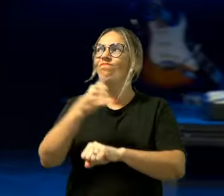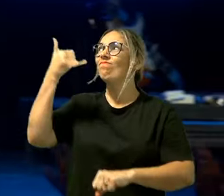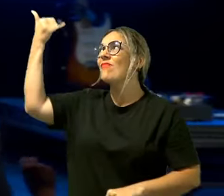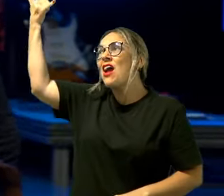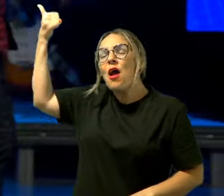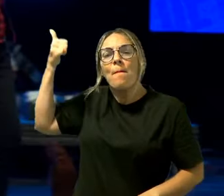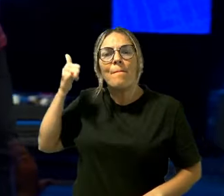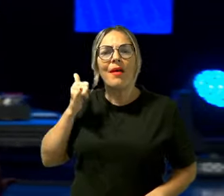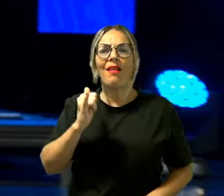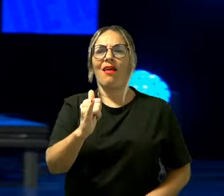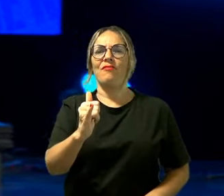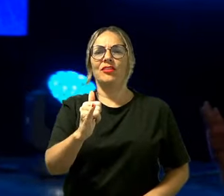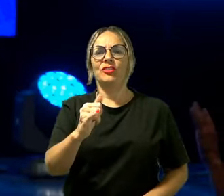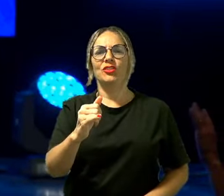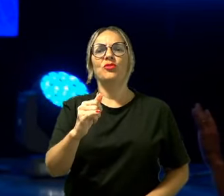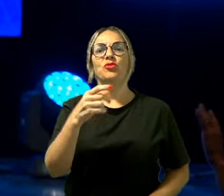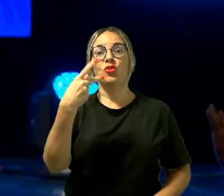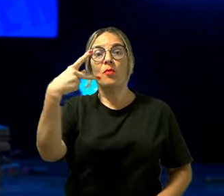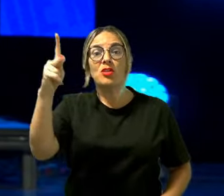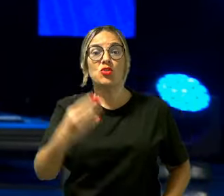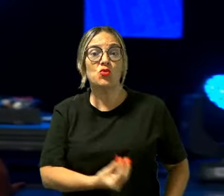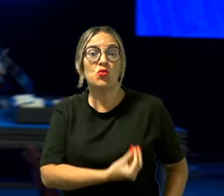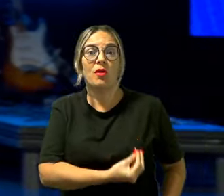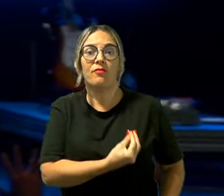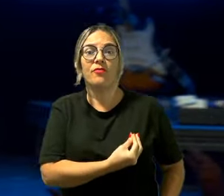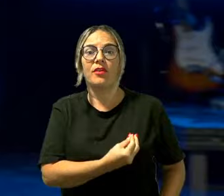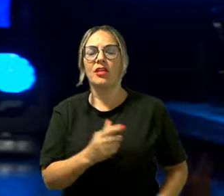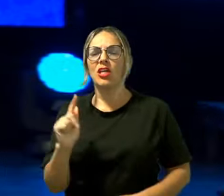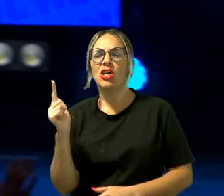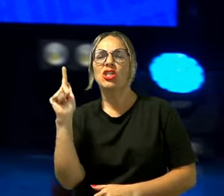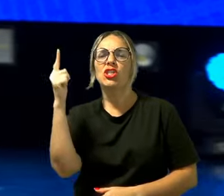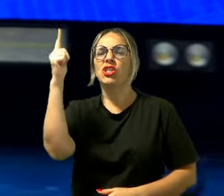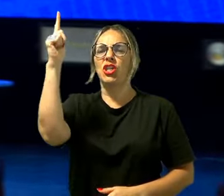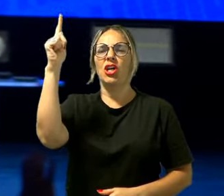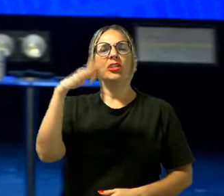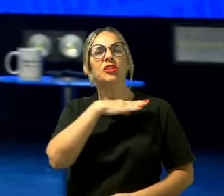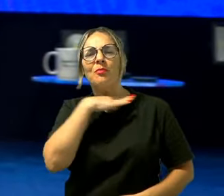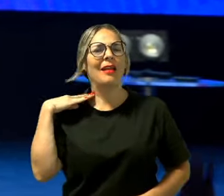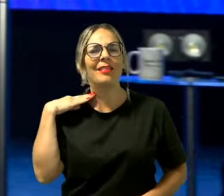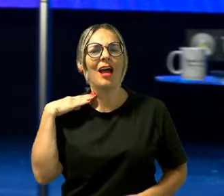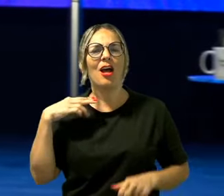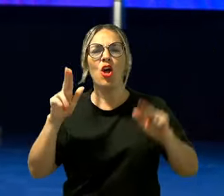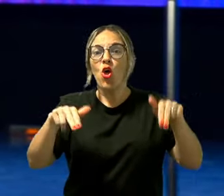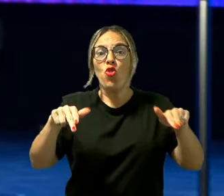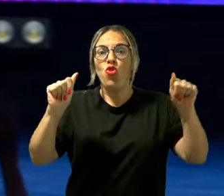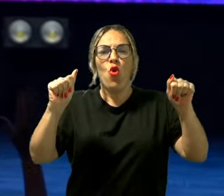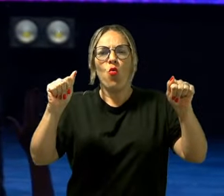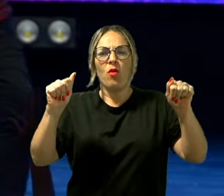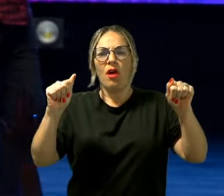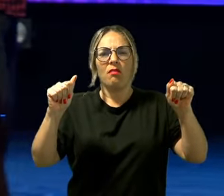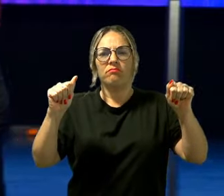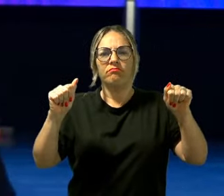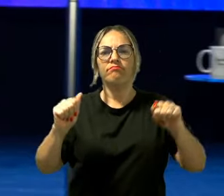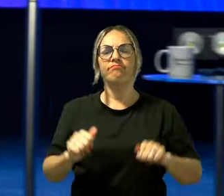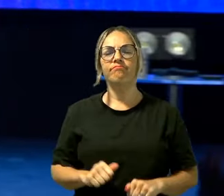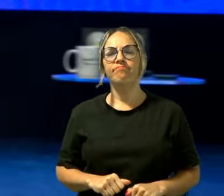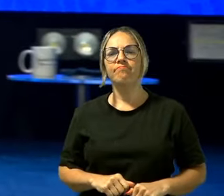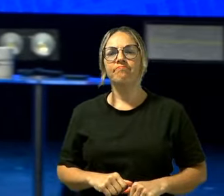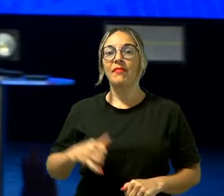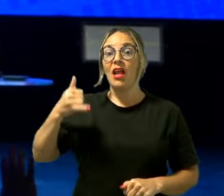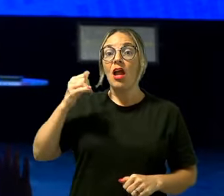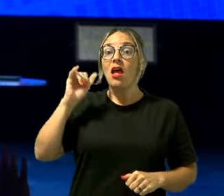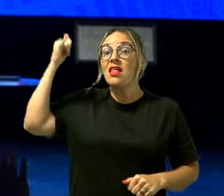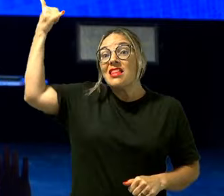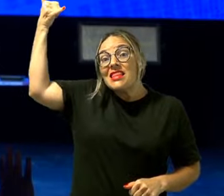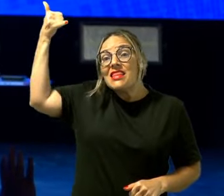liberou sobre a sua vida. Não tem gigante que possa matar a palavra que Deus liberou sobre a sua vida. Quando Deus diz